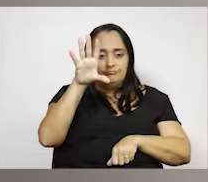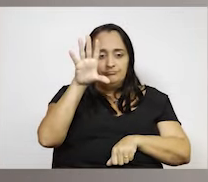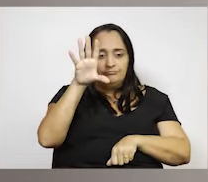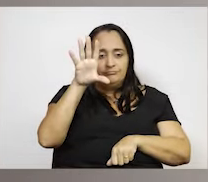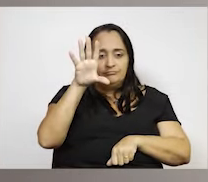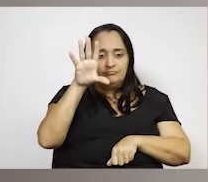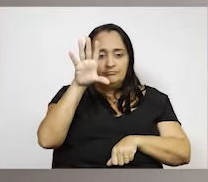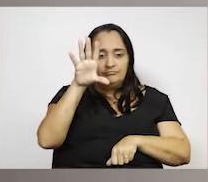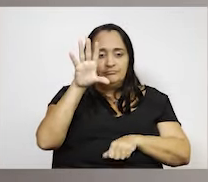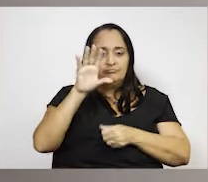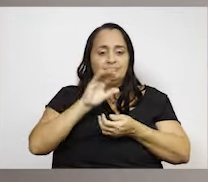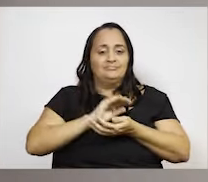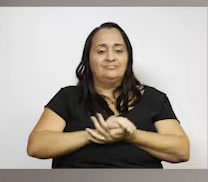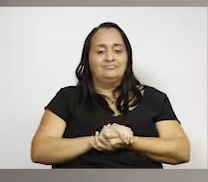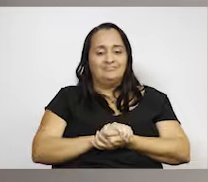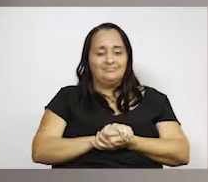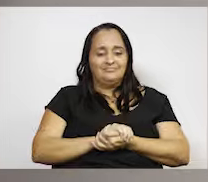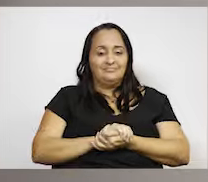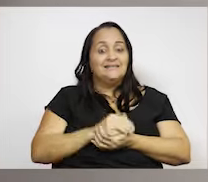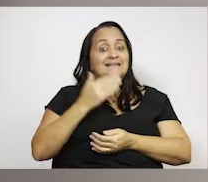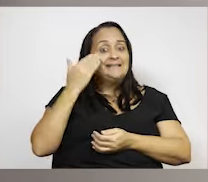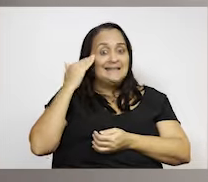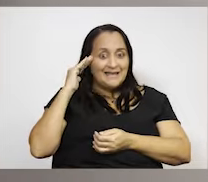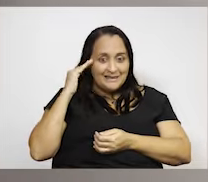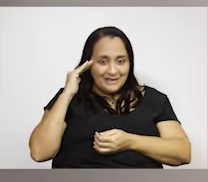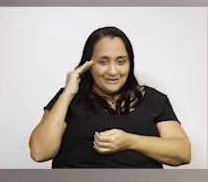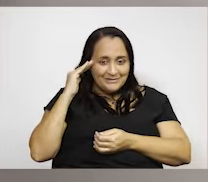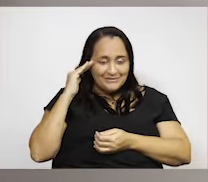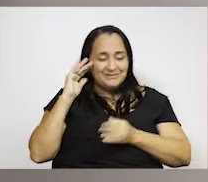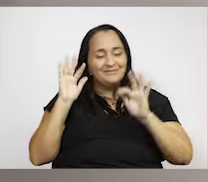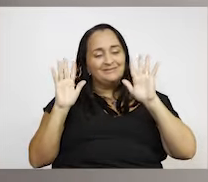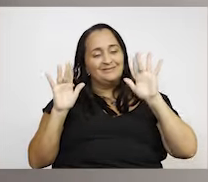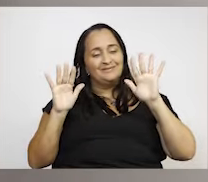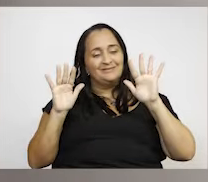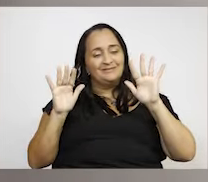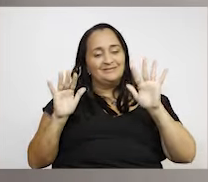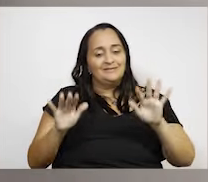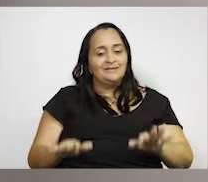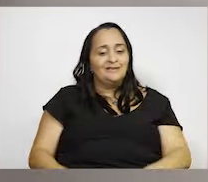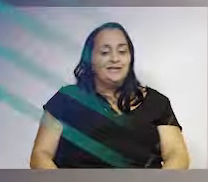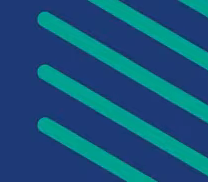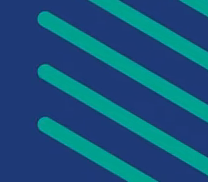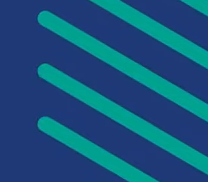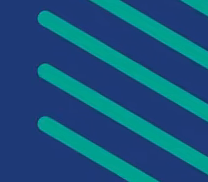aparecer na capa do site. Entenderam?